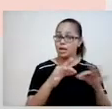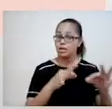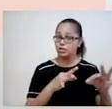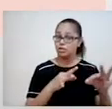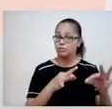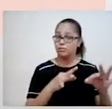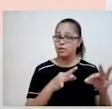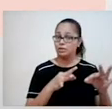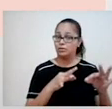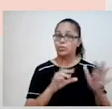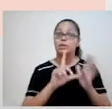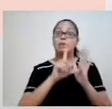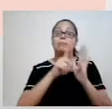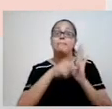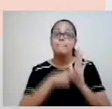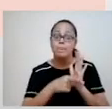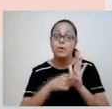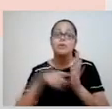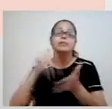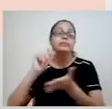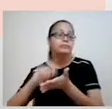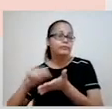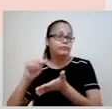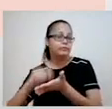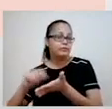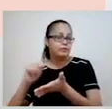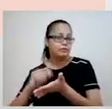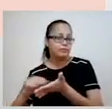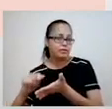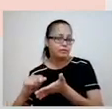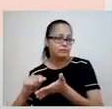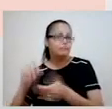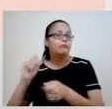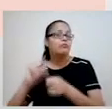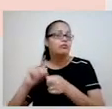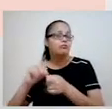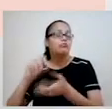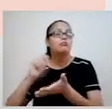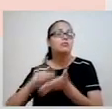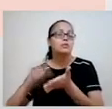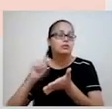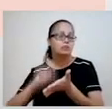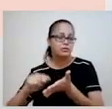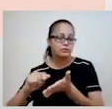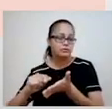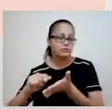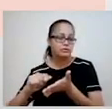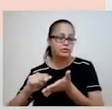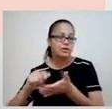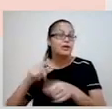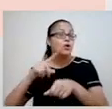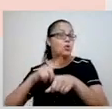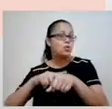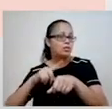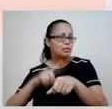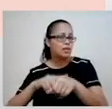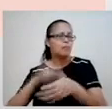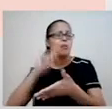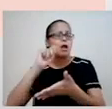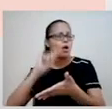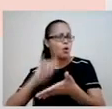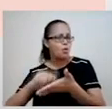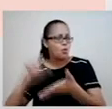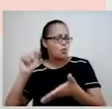anterior, eu vou passar então para a execução, para escrever de fato. Eu vou lá, vou escrever, depois que eu escrevo, eu tenho tempo para corrigir, para fazer